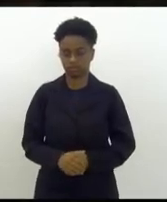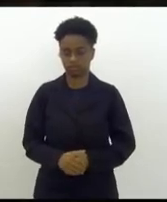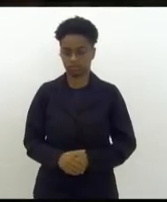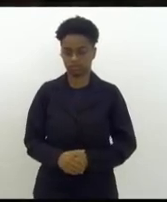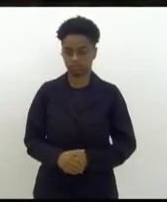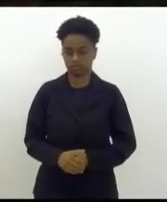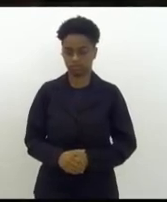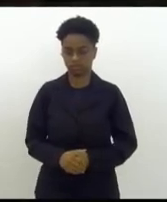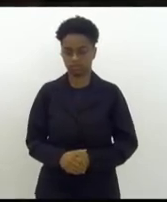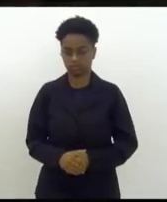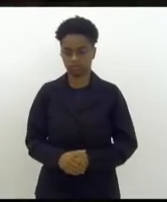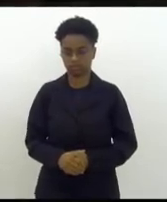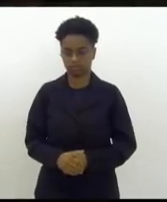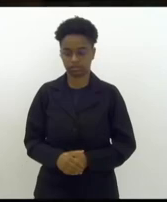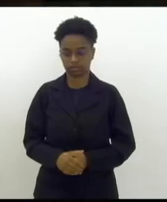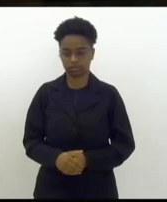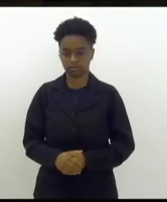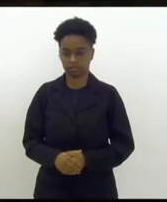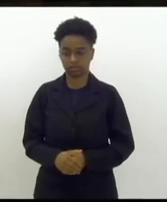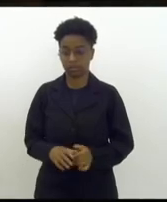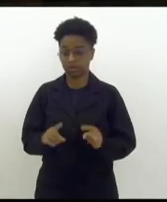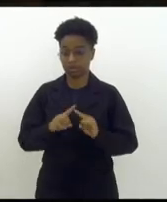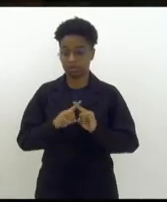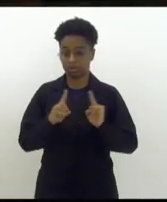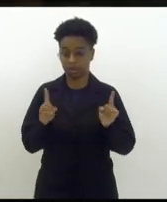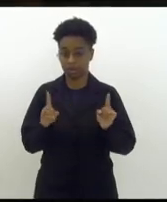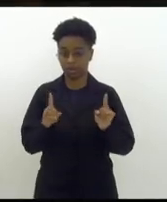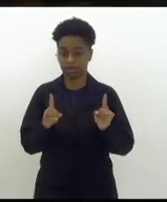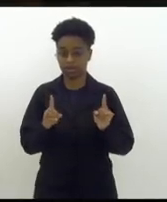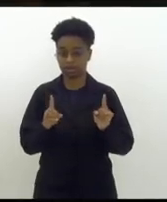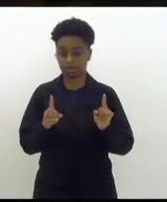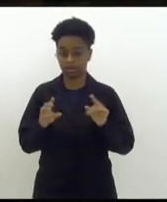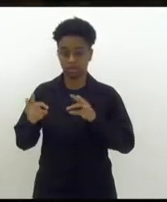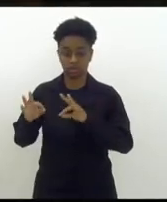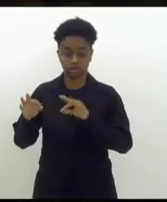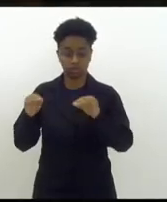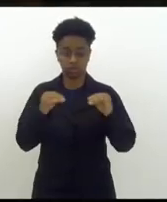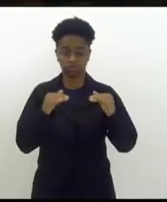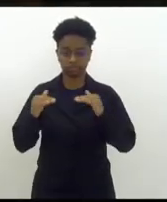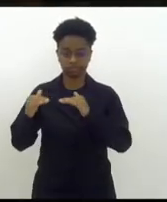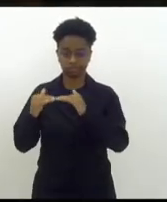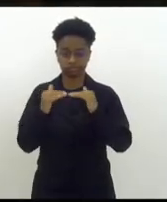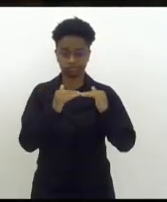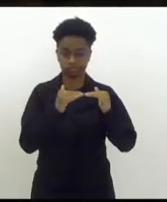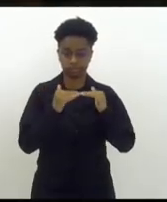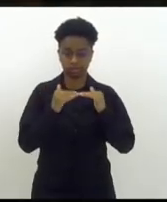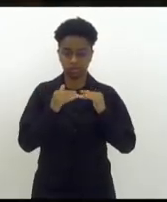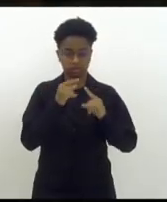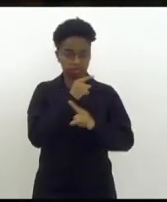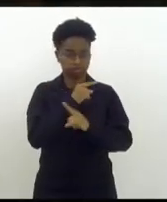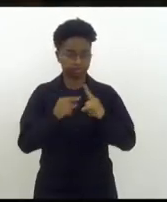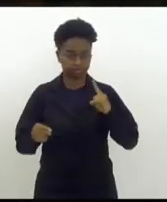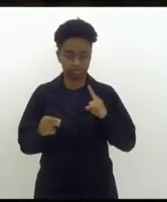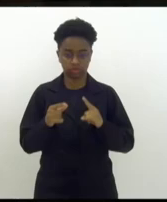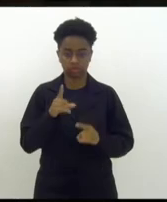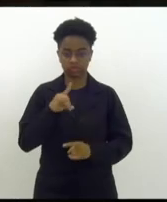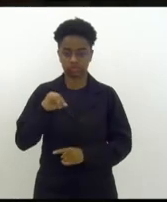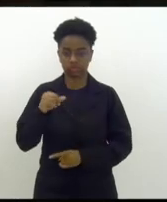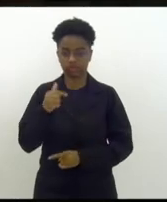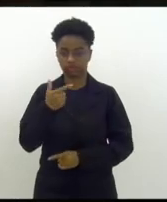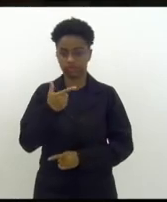que foi negado por unanimidade em 26/07 de